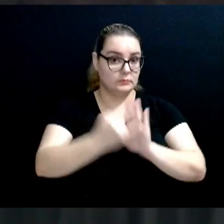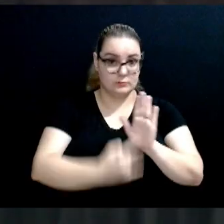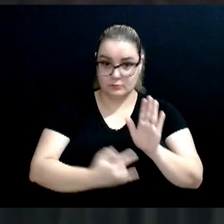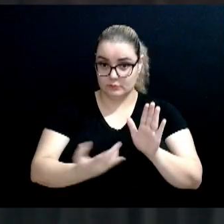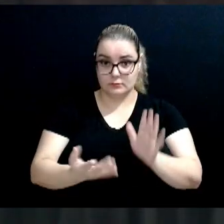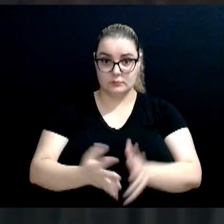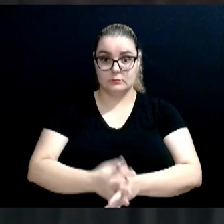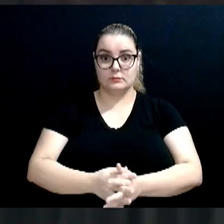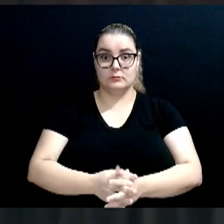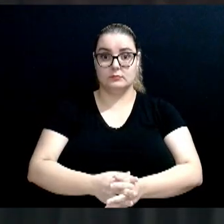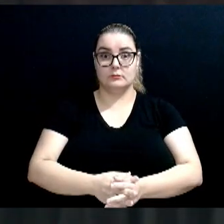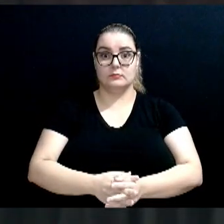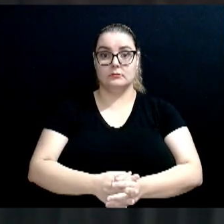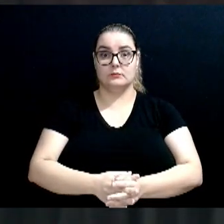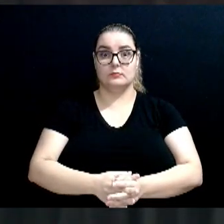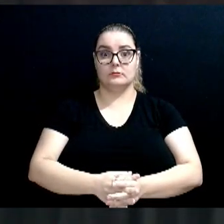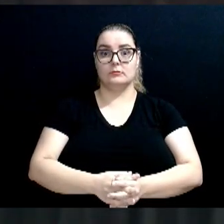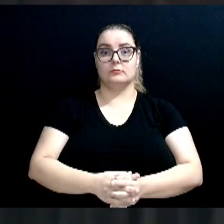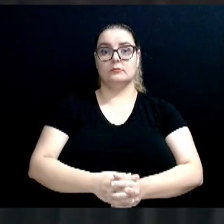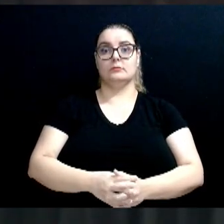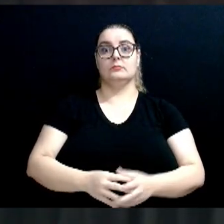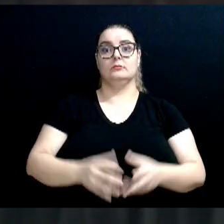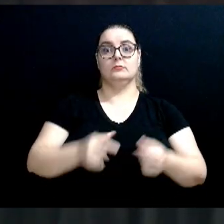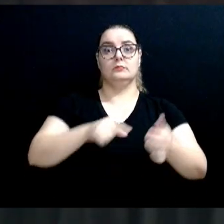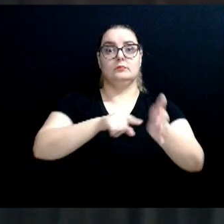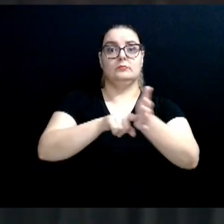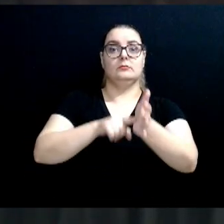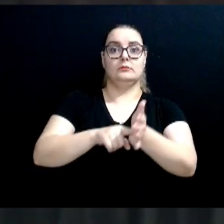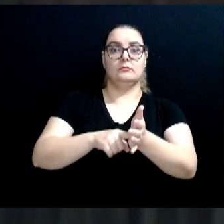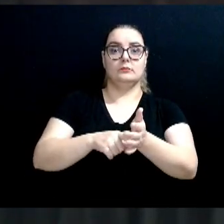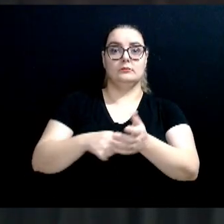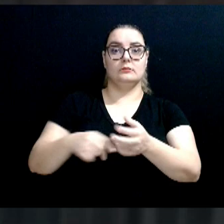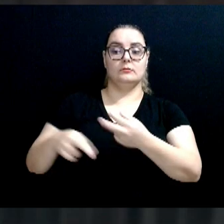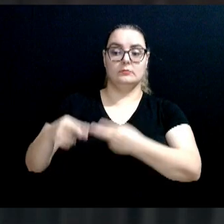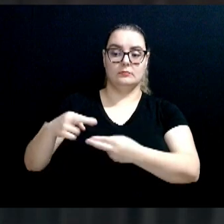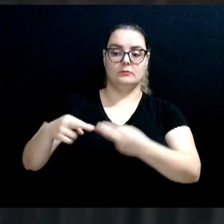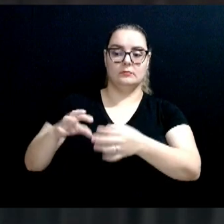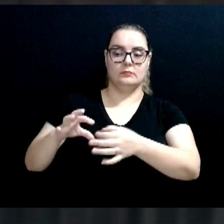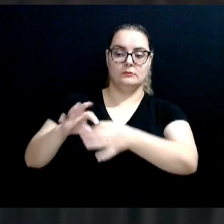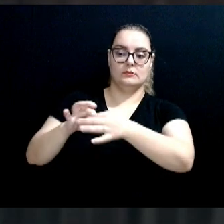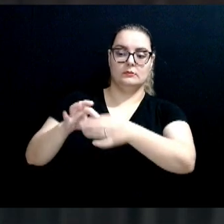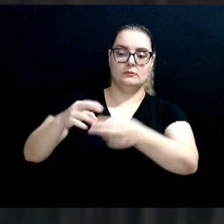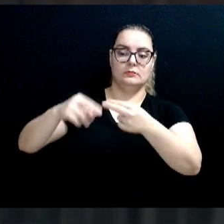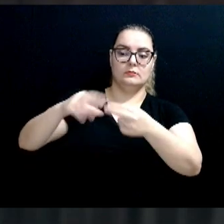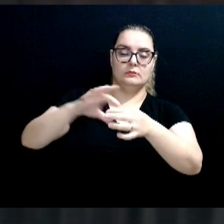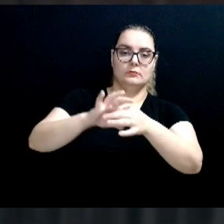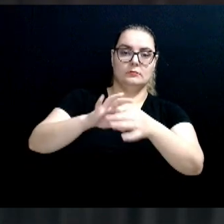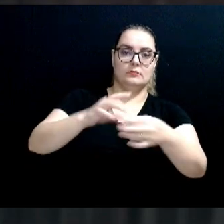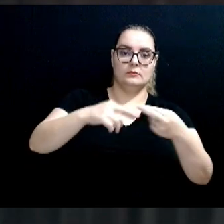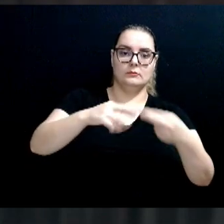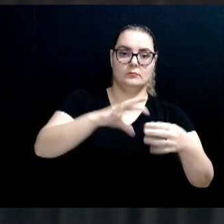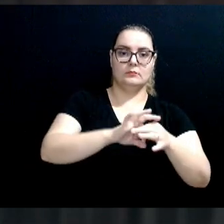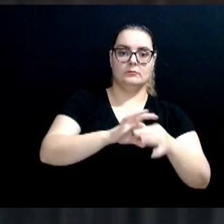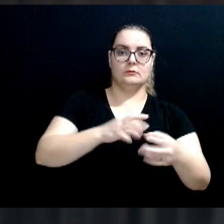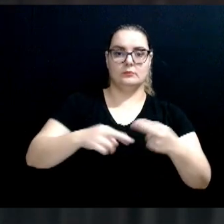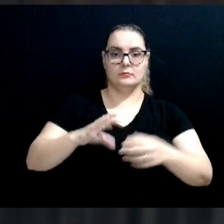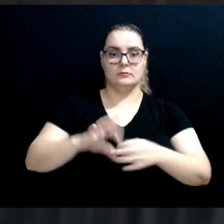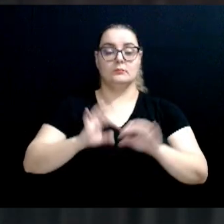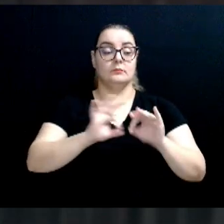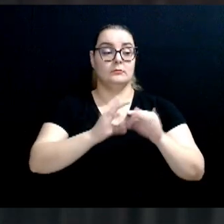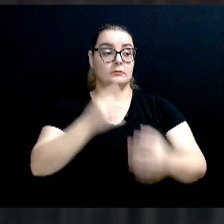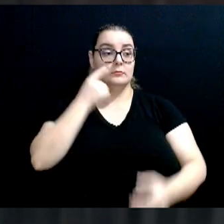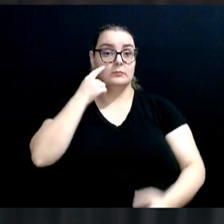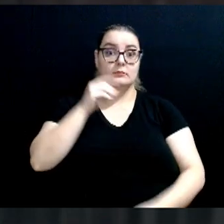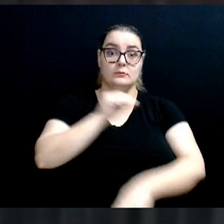seja, tudo que foi questionada, ela laçava. E essa família, com essa intenção, deixa eu proteger, deixa eu cuidar,